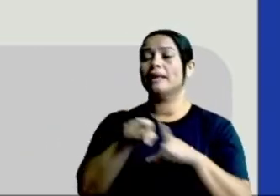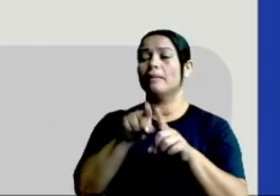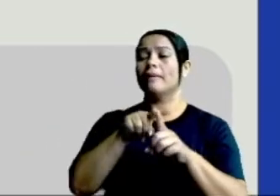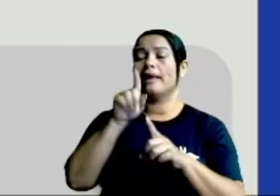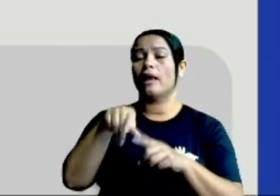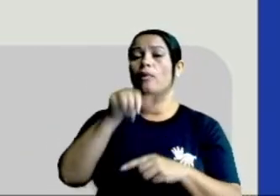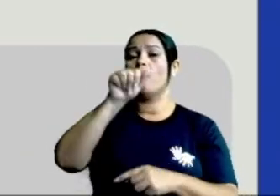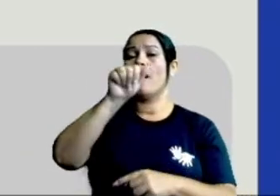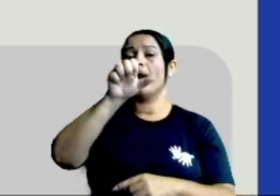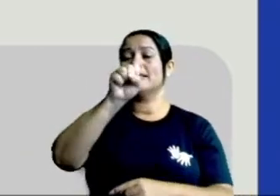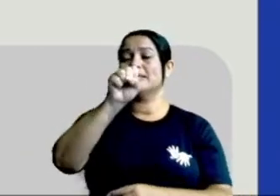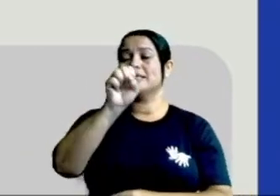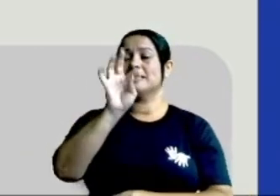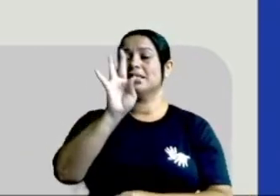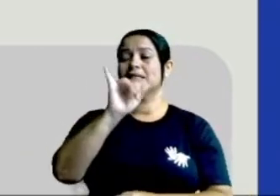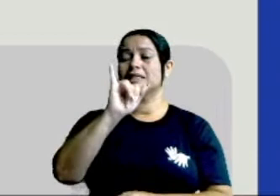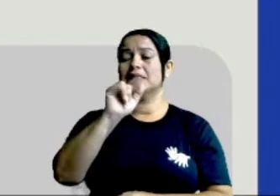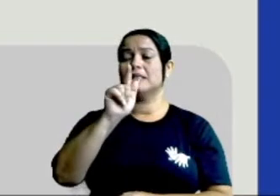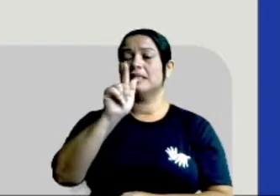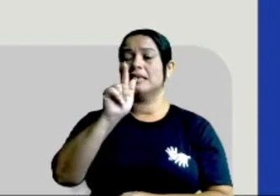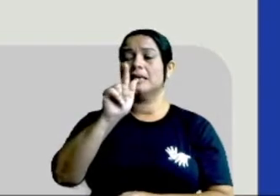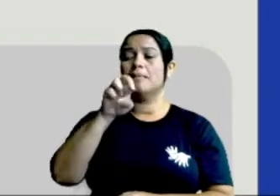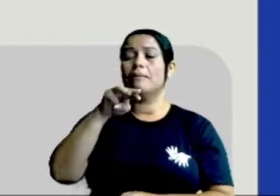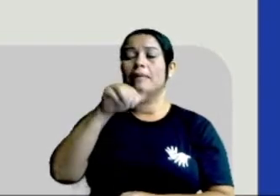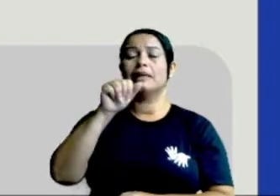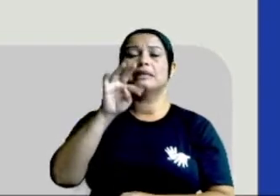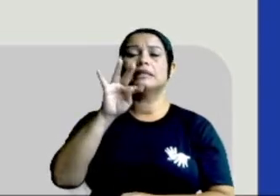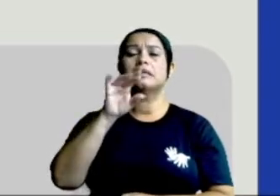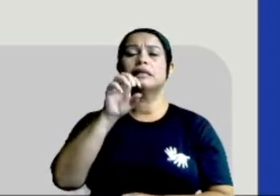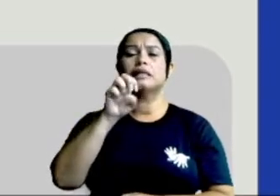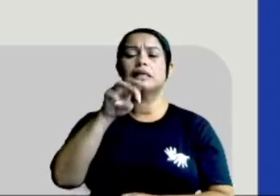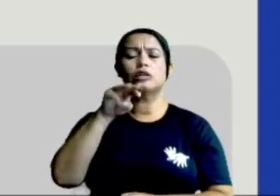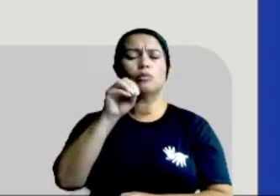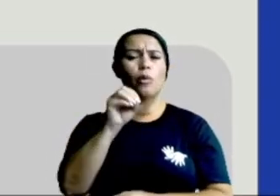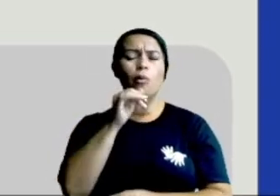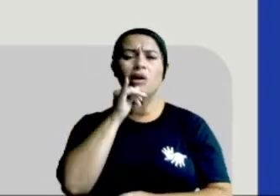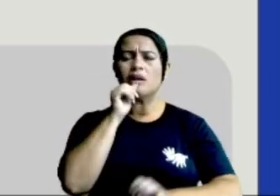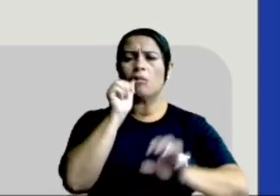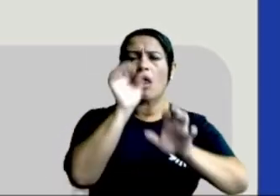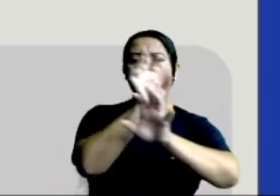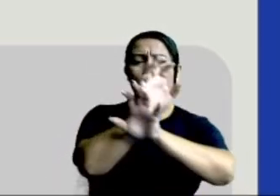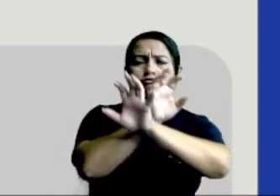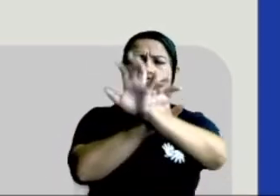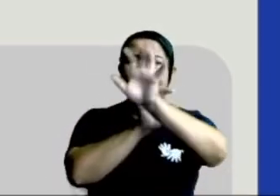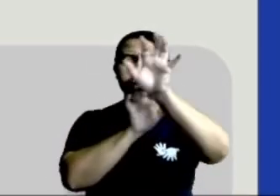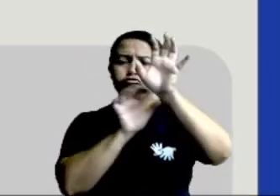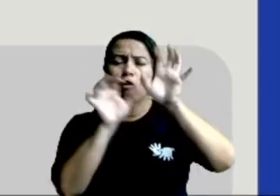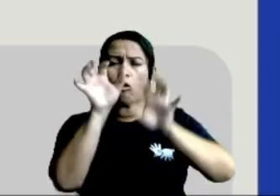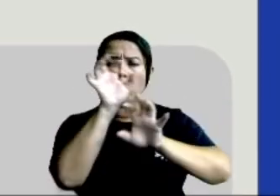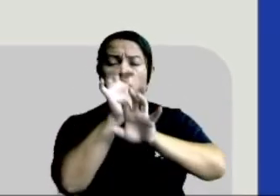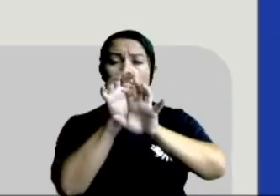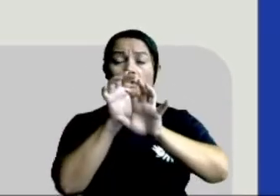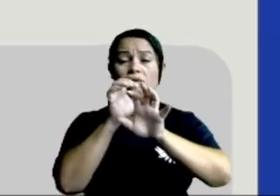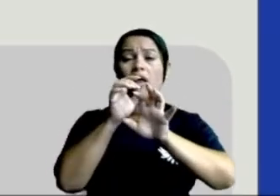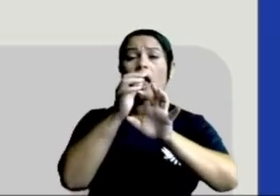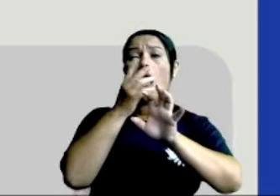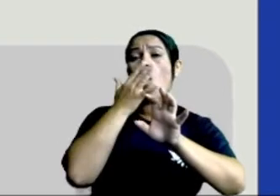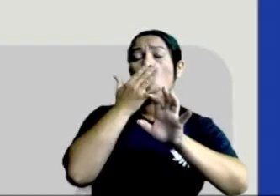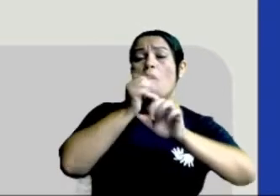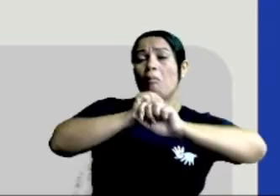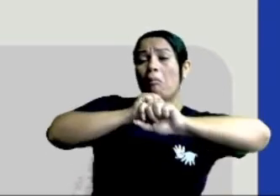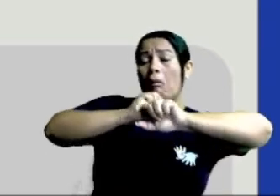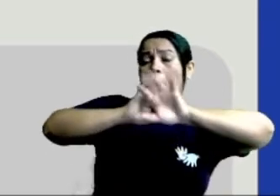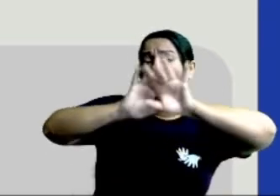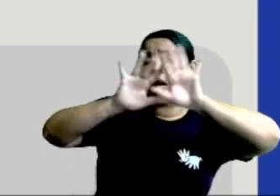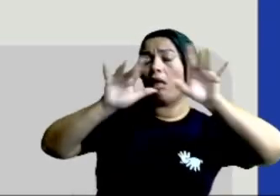astigmatismo, que nada mais é do que a dificuldade de foco, né? Uma pessoa que possui astigmatismo, ela